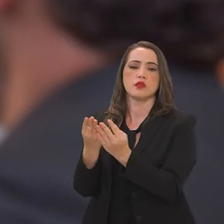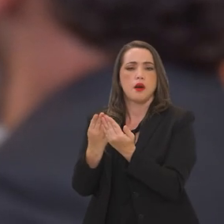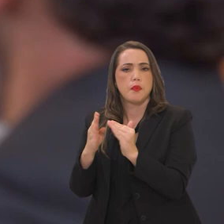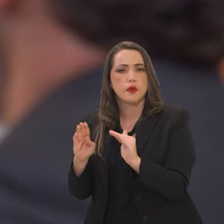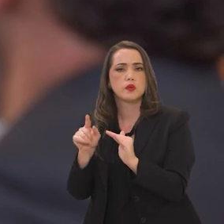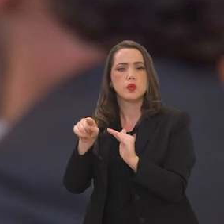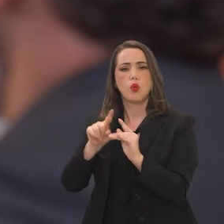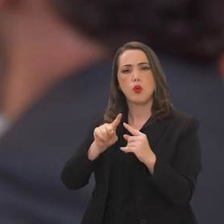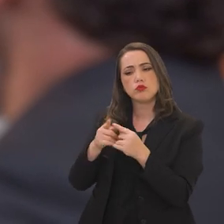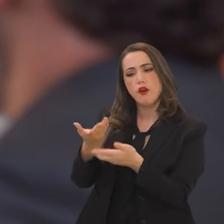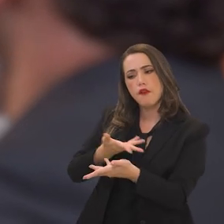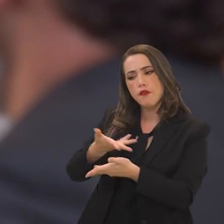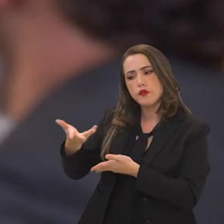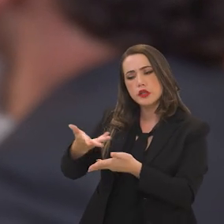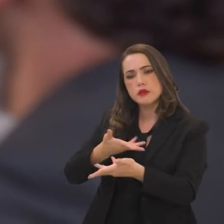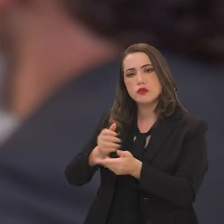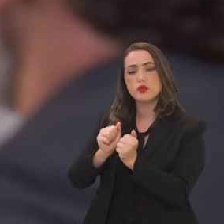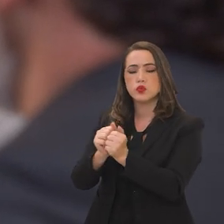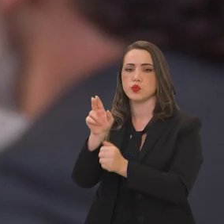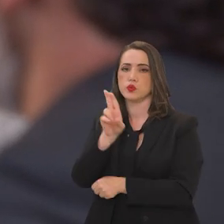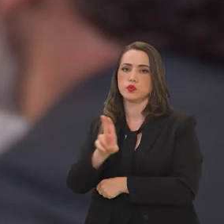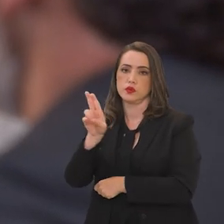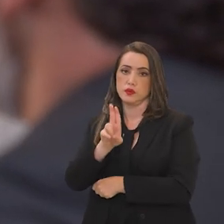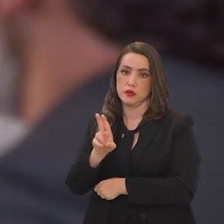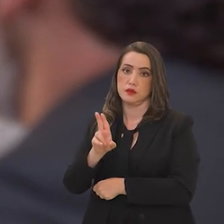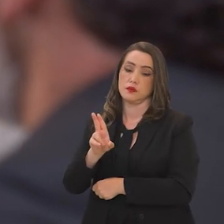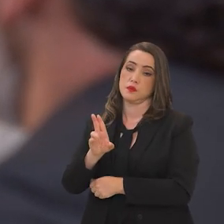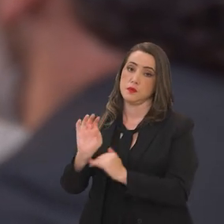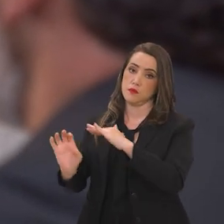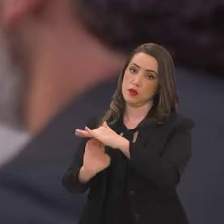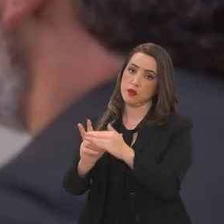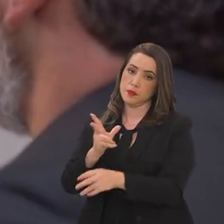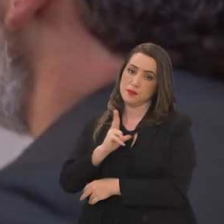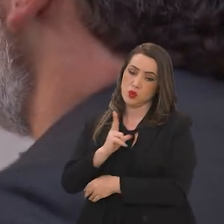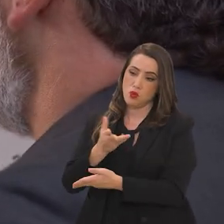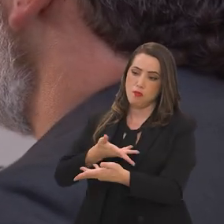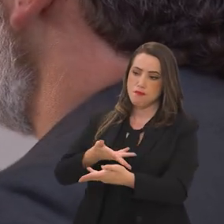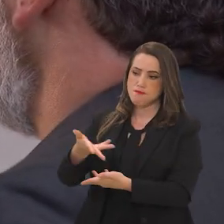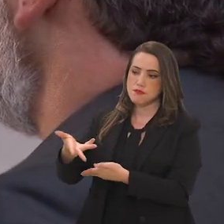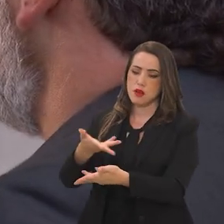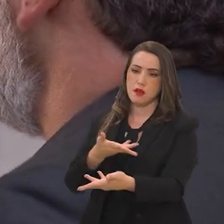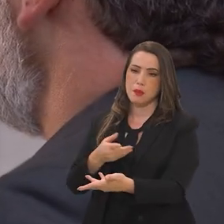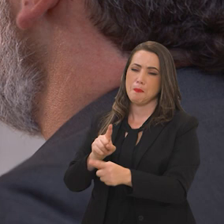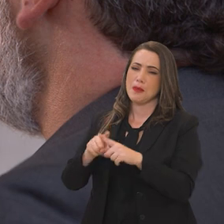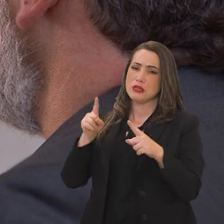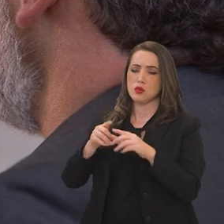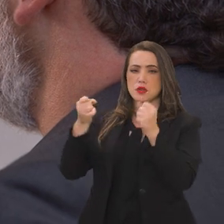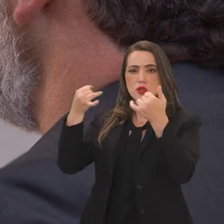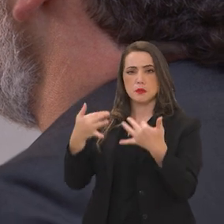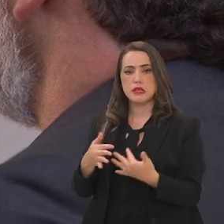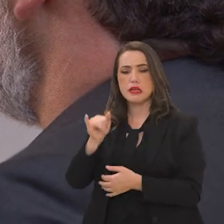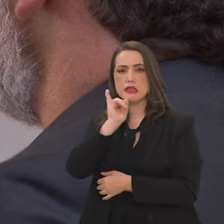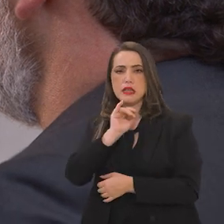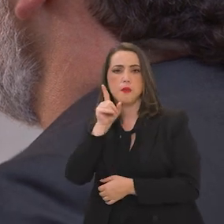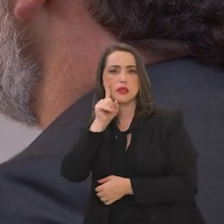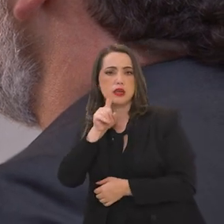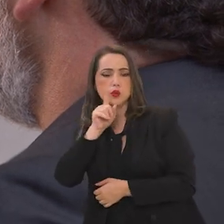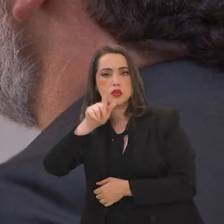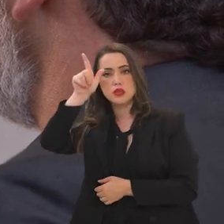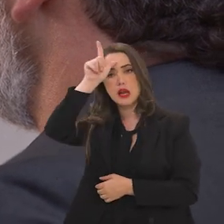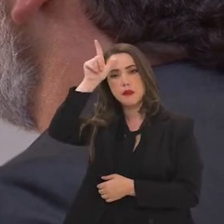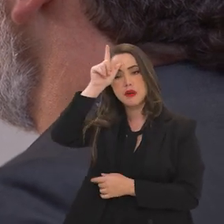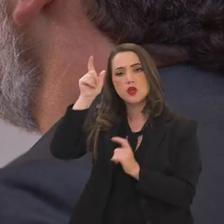favorecer um pouco essa interface entre a universidade a iniciativa privadas como Estados